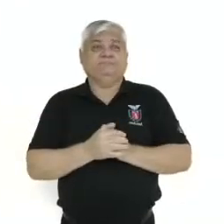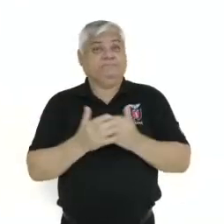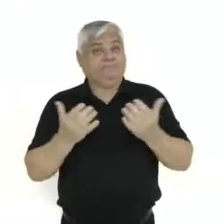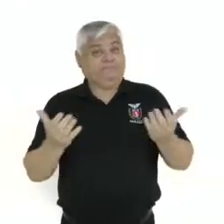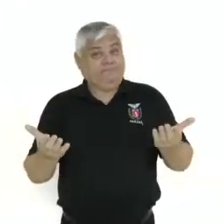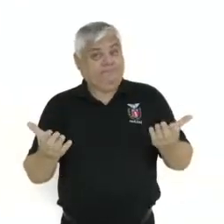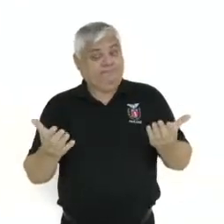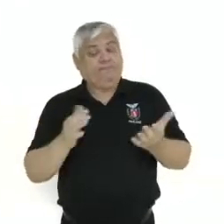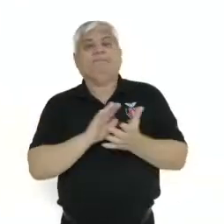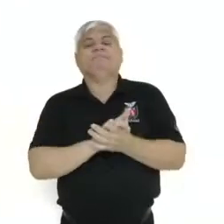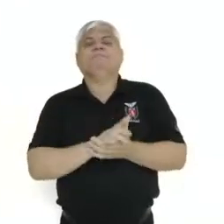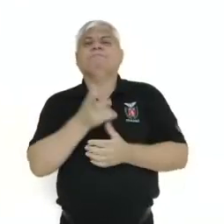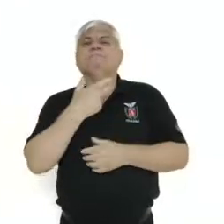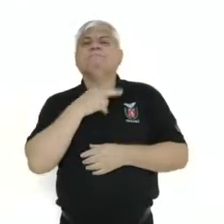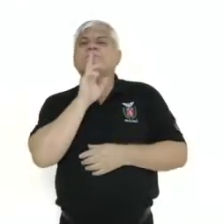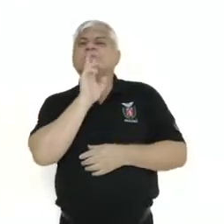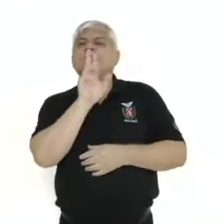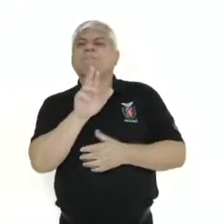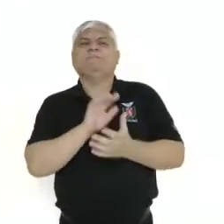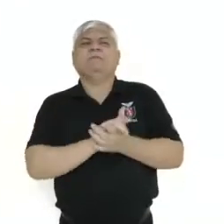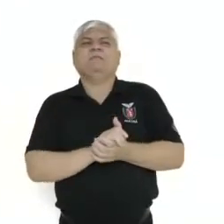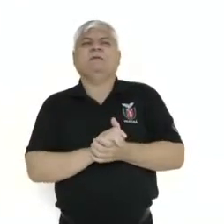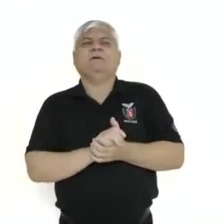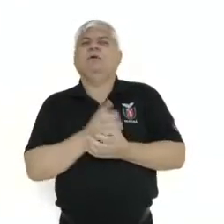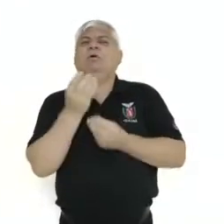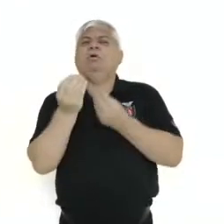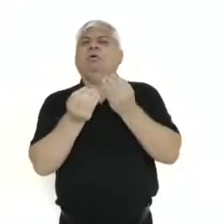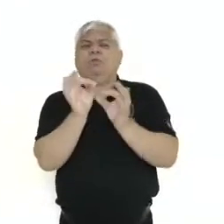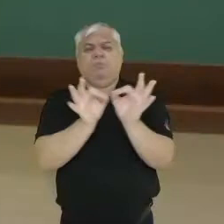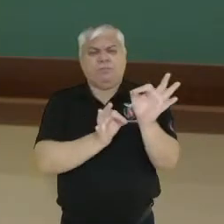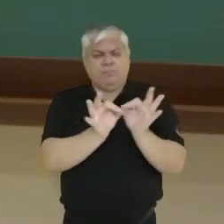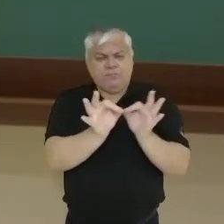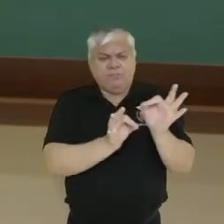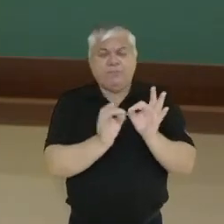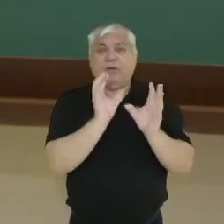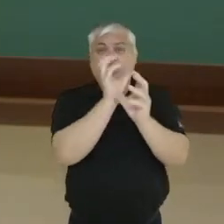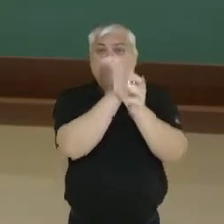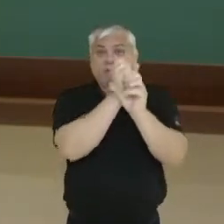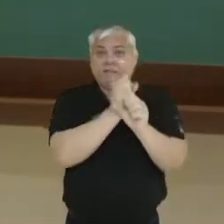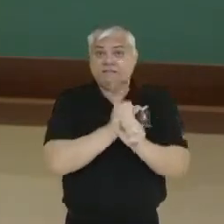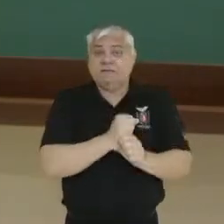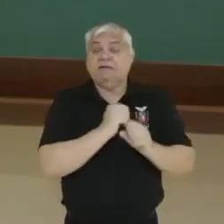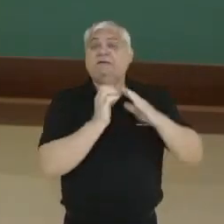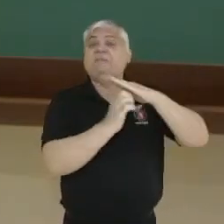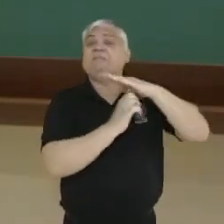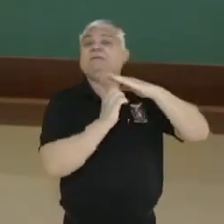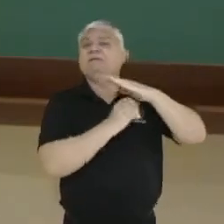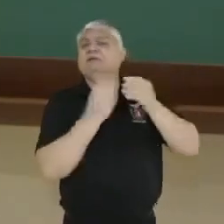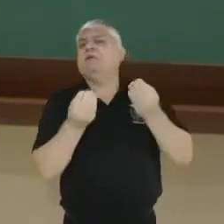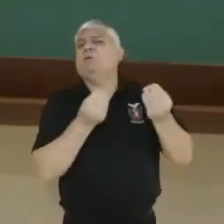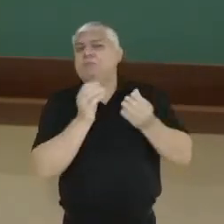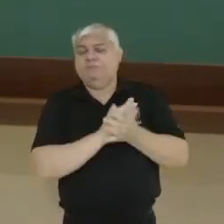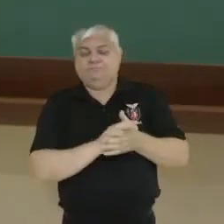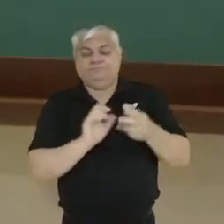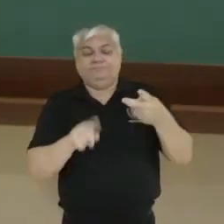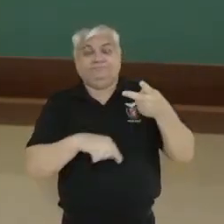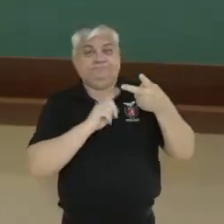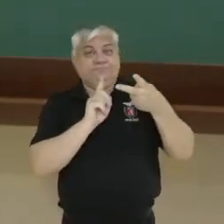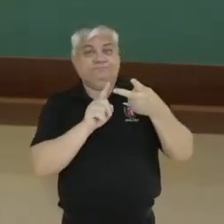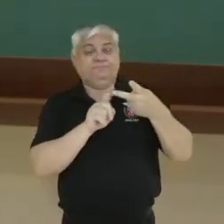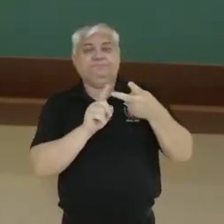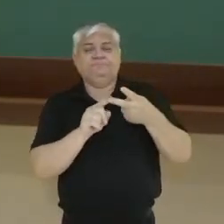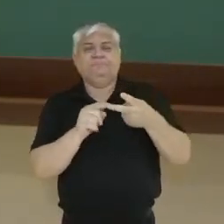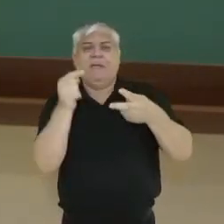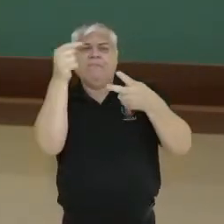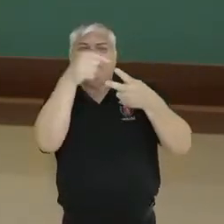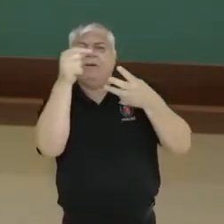citação, responda: como organizar o orçamento da empresa? Quais os itens que